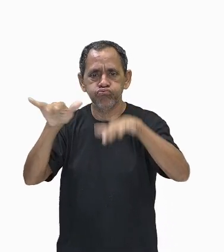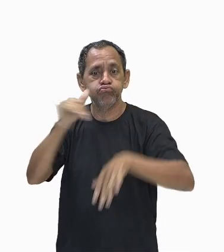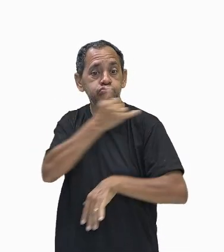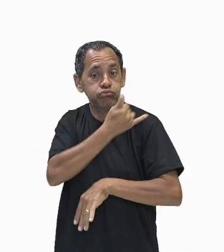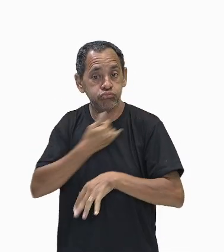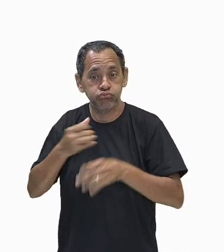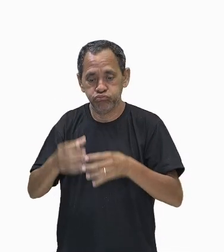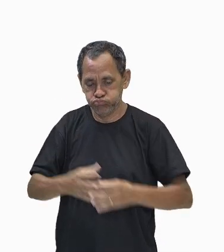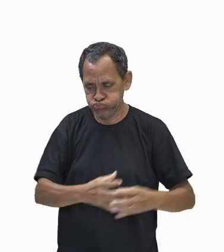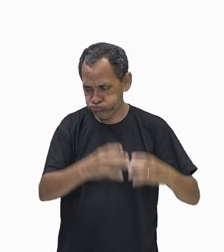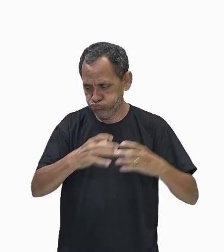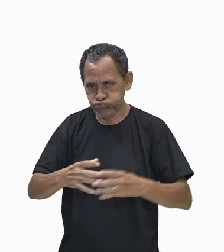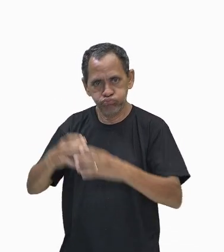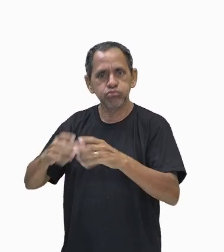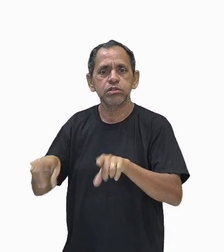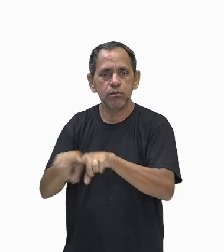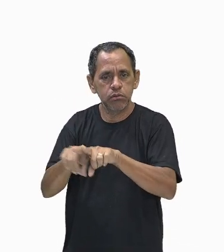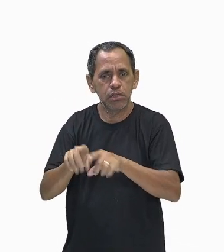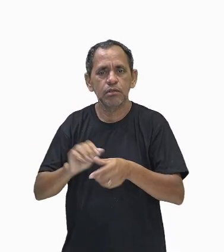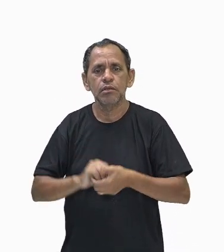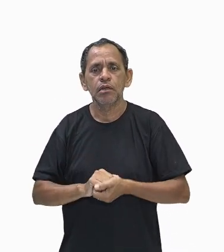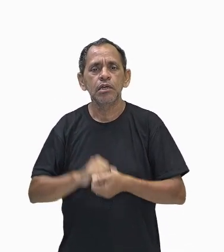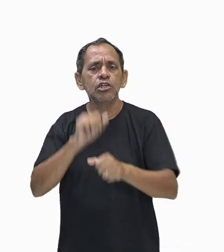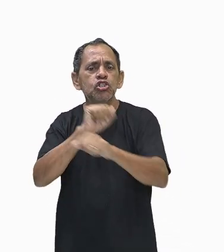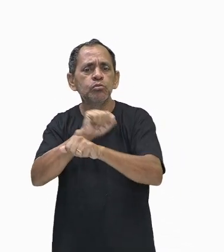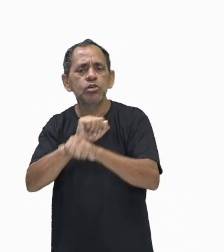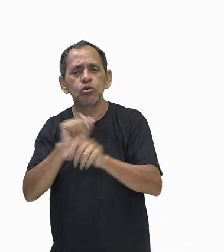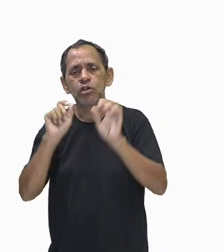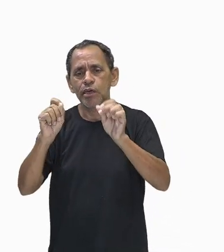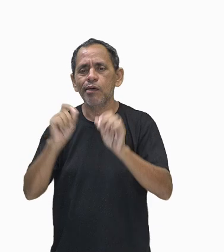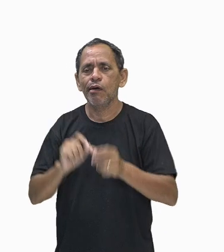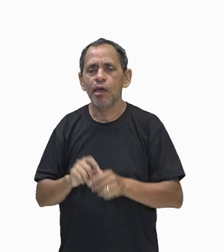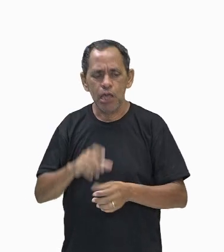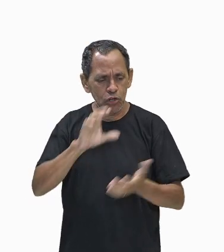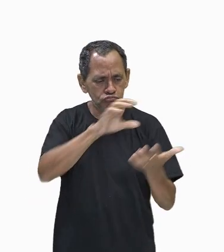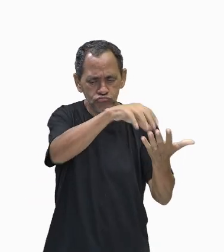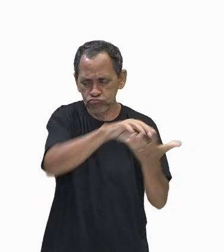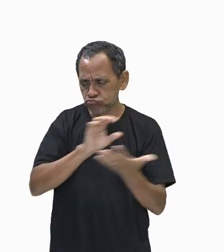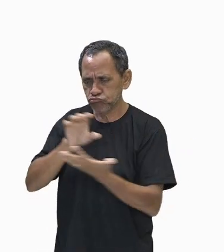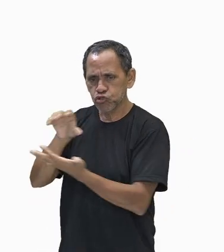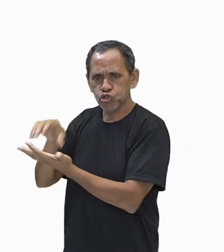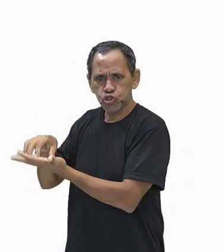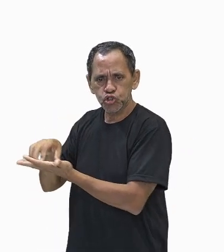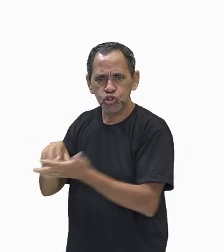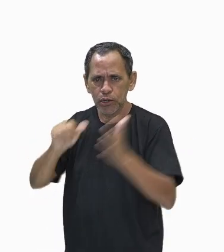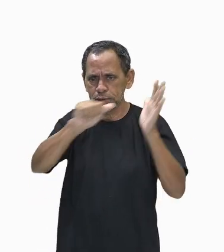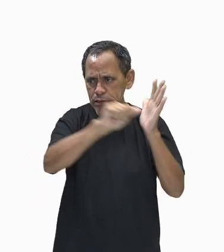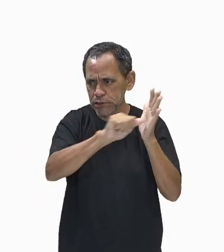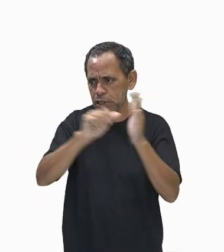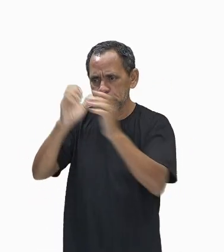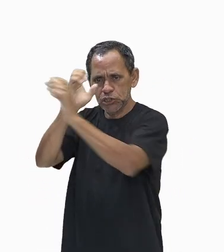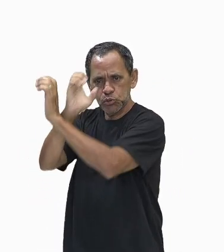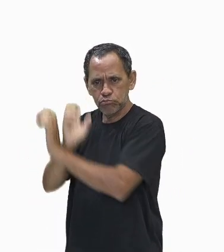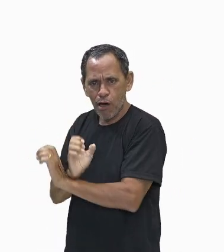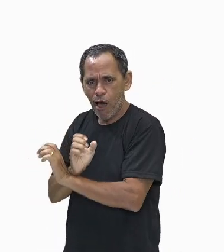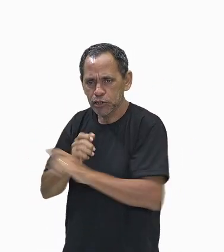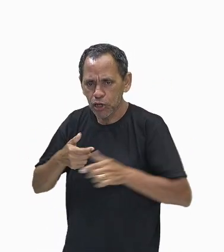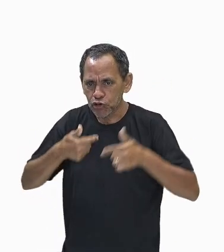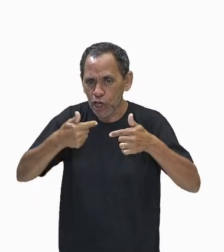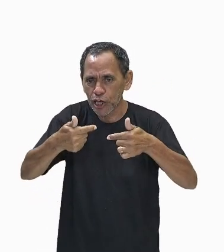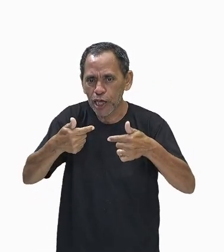tá? Que só esperou, então, aí as duas cidades-estados guerrearem, e a gente tem aí, não é